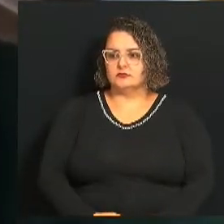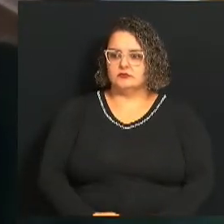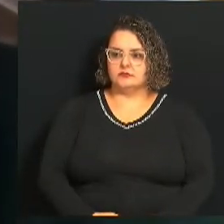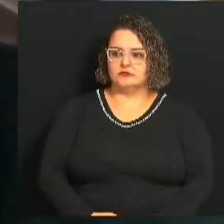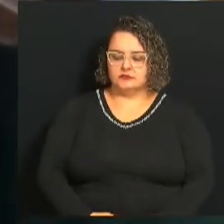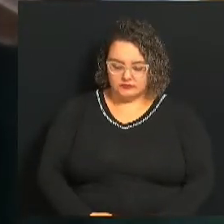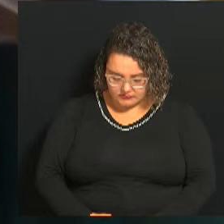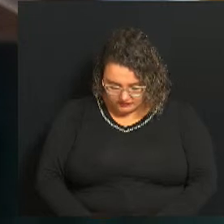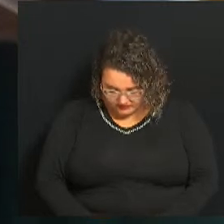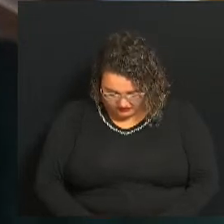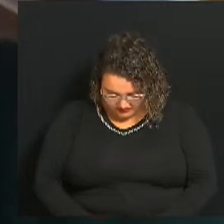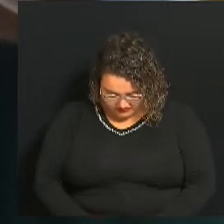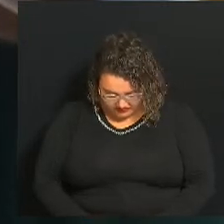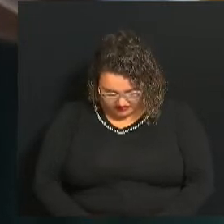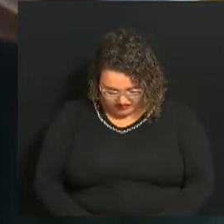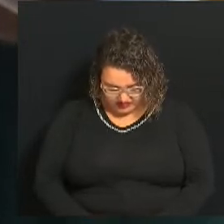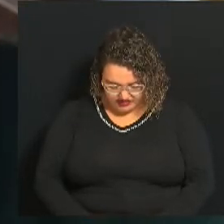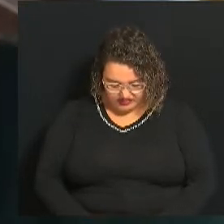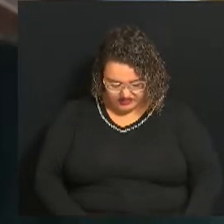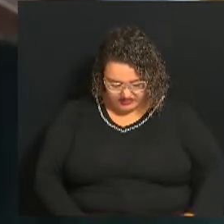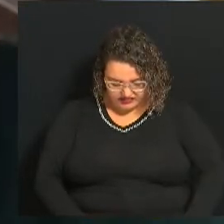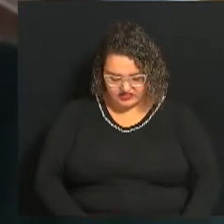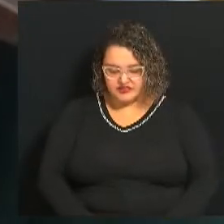disciplina esse tema, que é a Lei